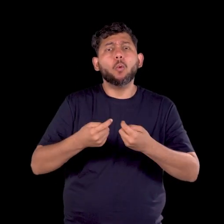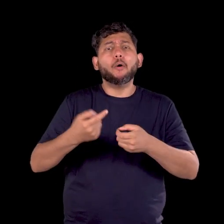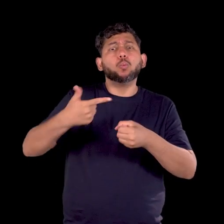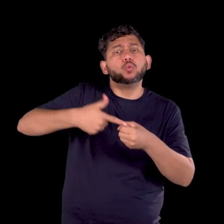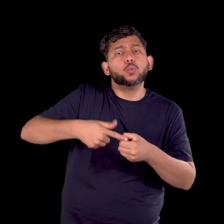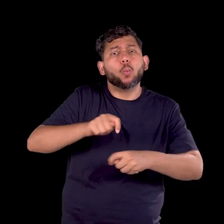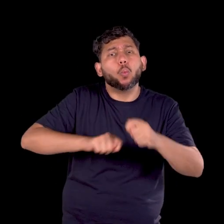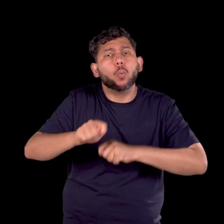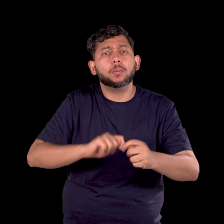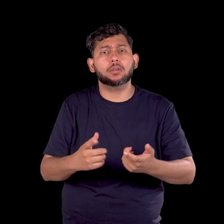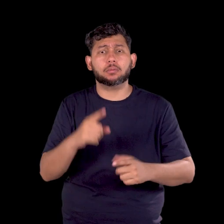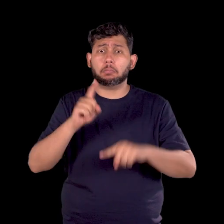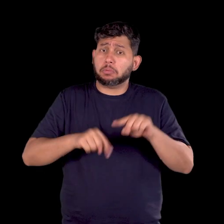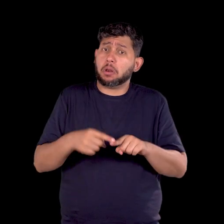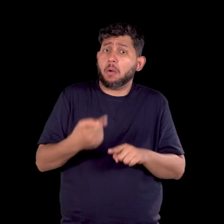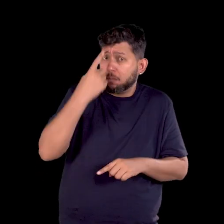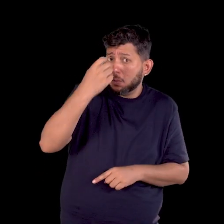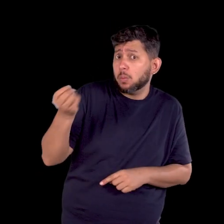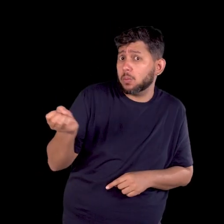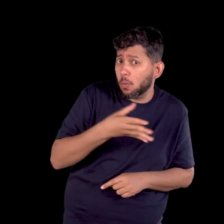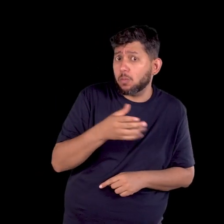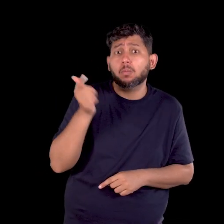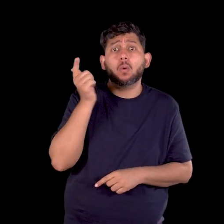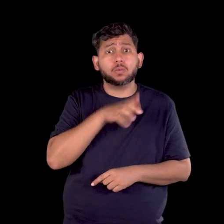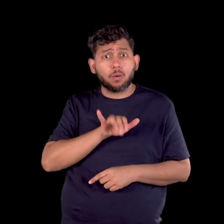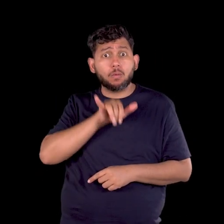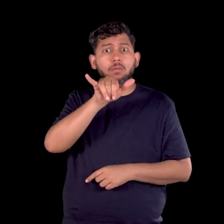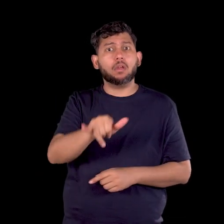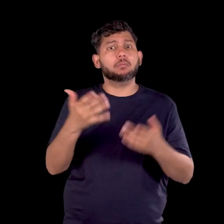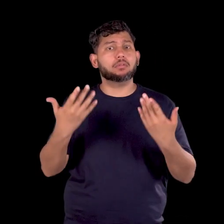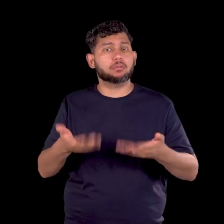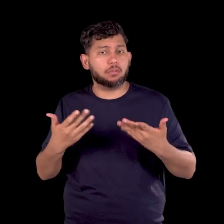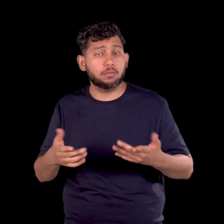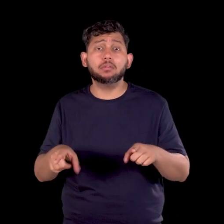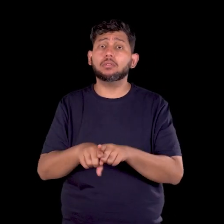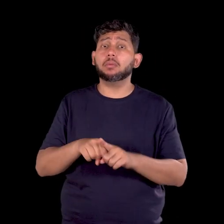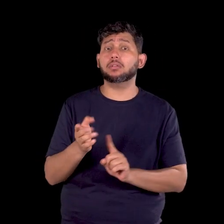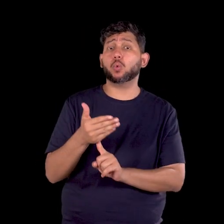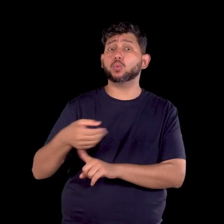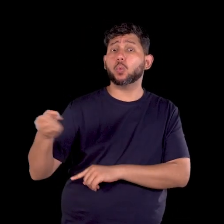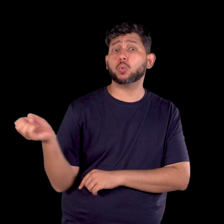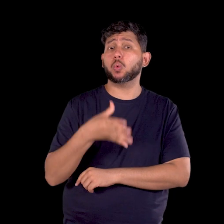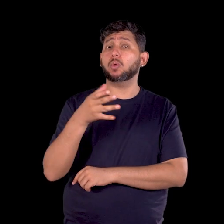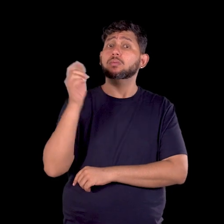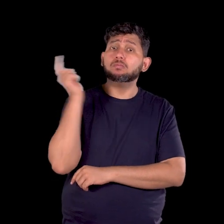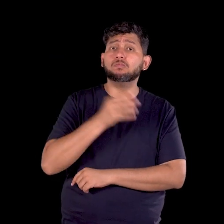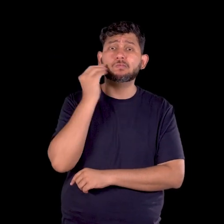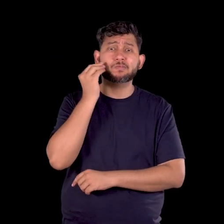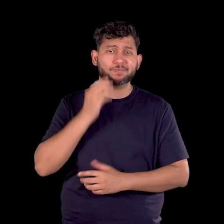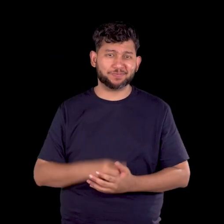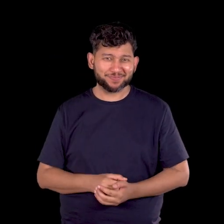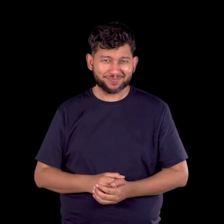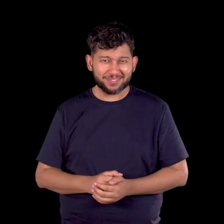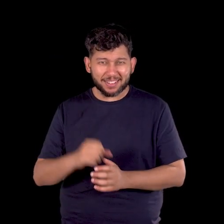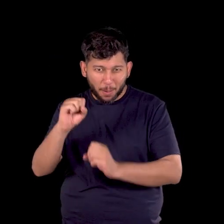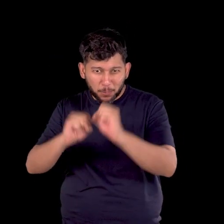para se obter maior economia de combustível, tanto por meio de novos materiais usados para se fazer aviões, como